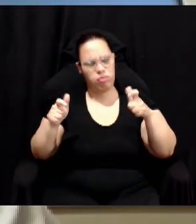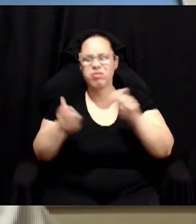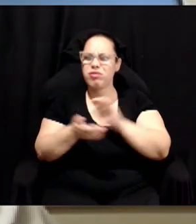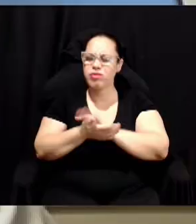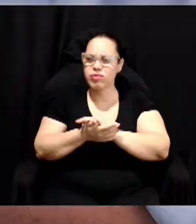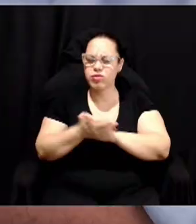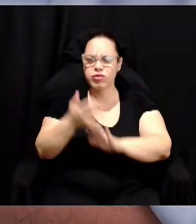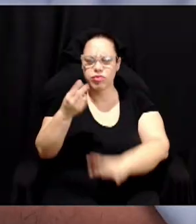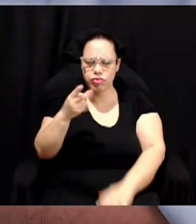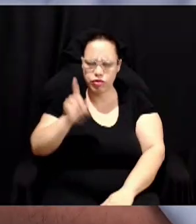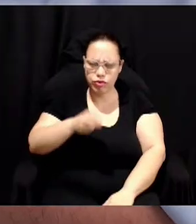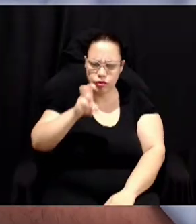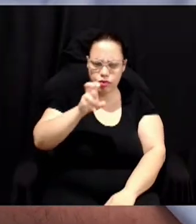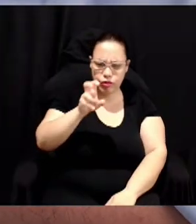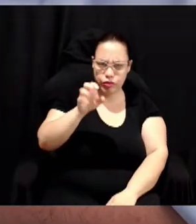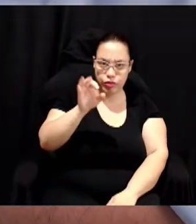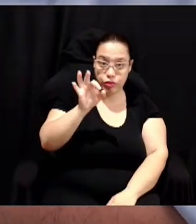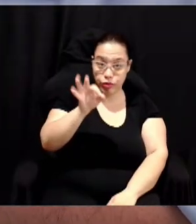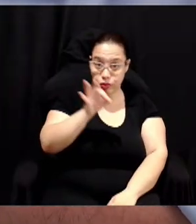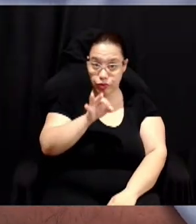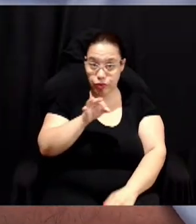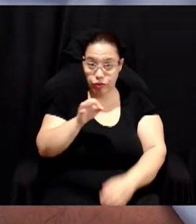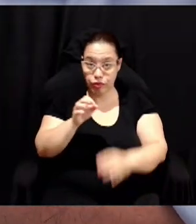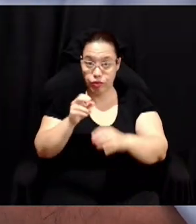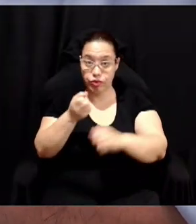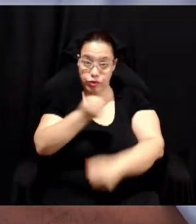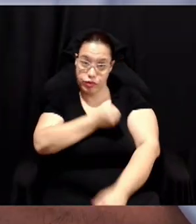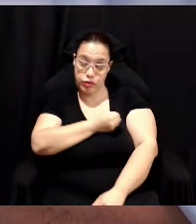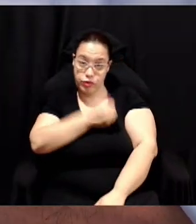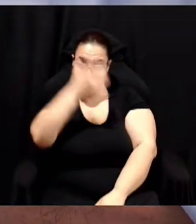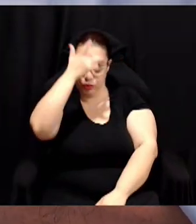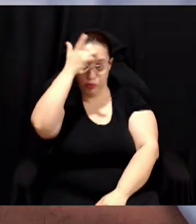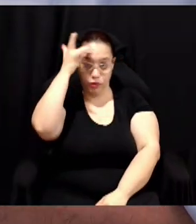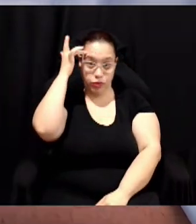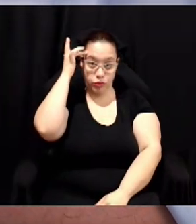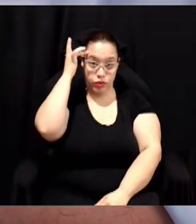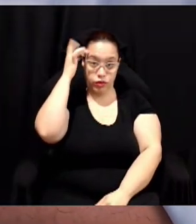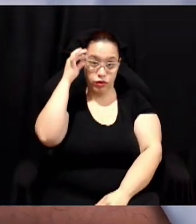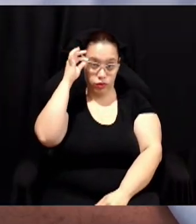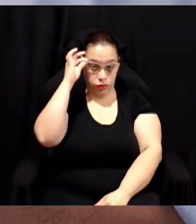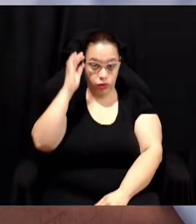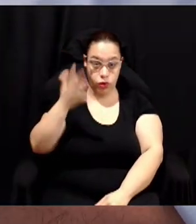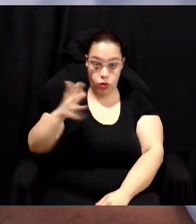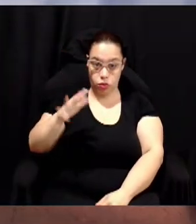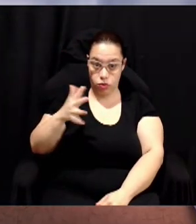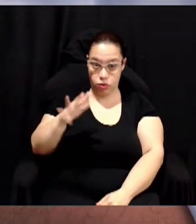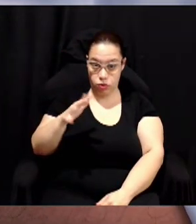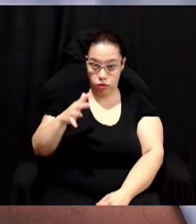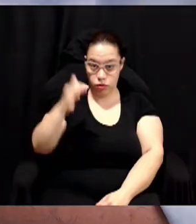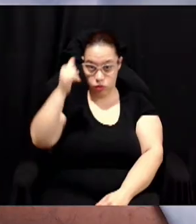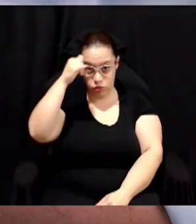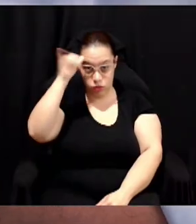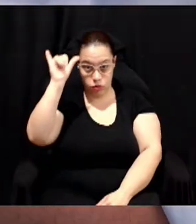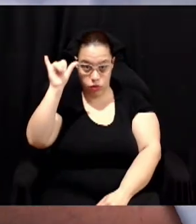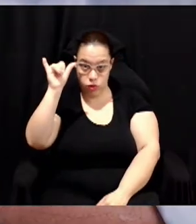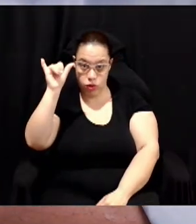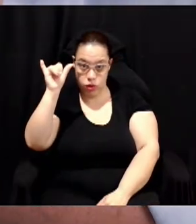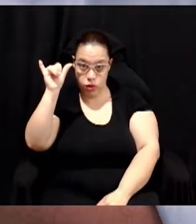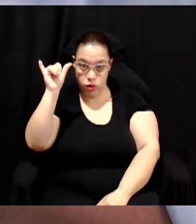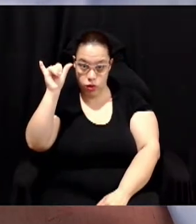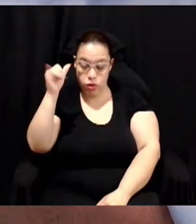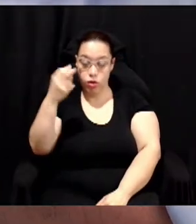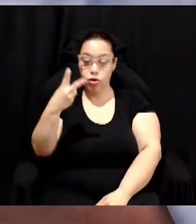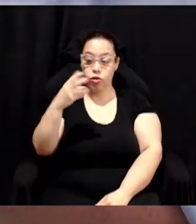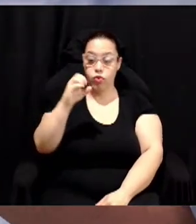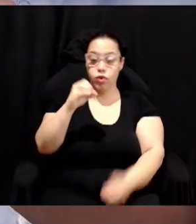2,5 vezes o número de pessoas com Parkinson previsto para os próximos 20 a